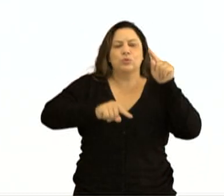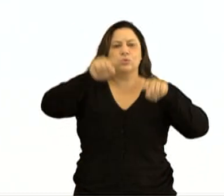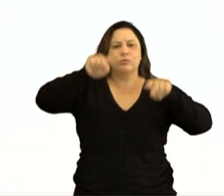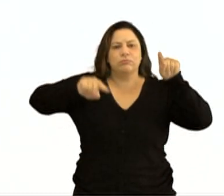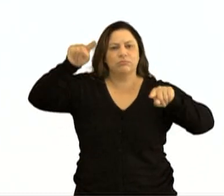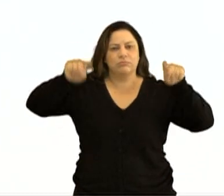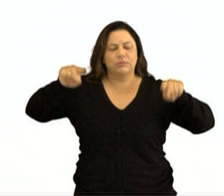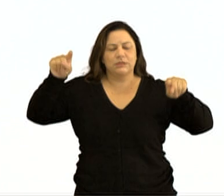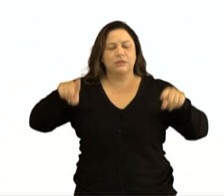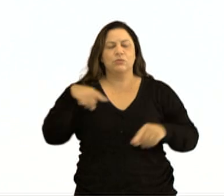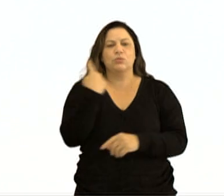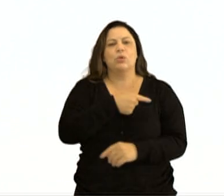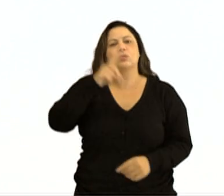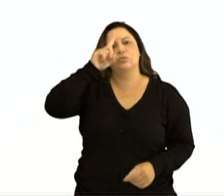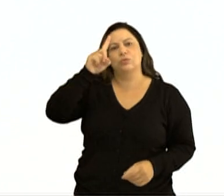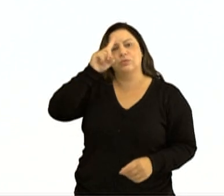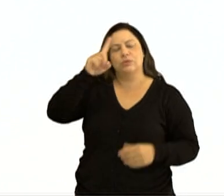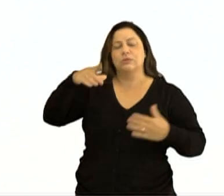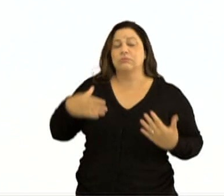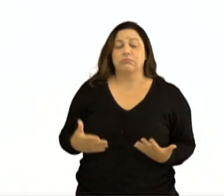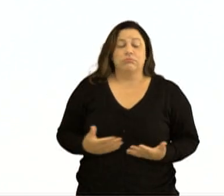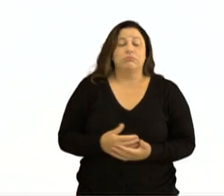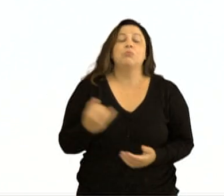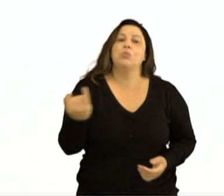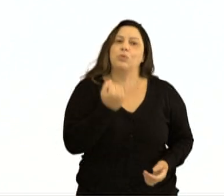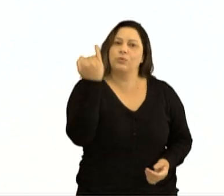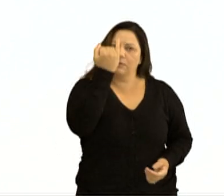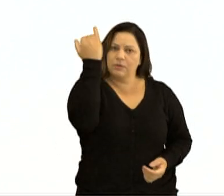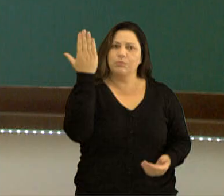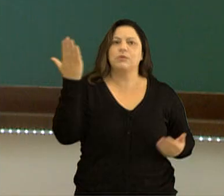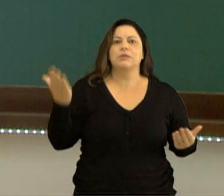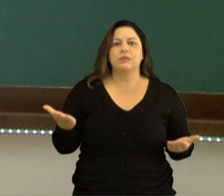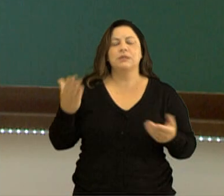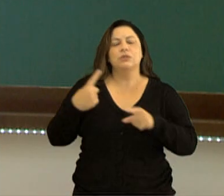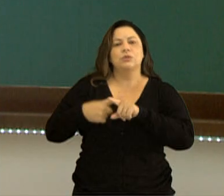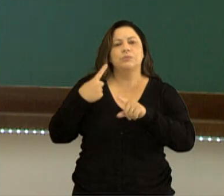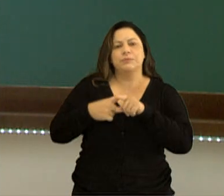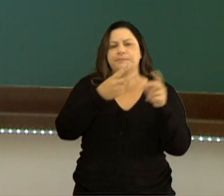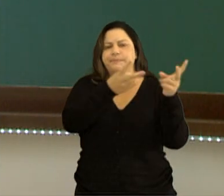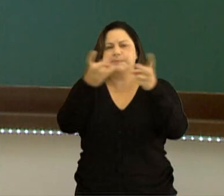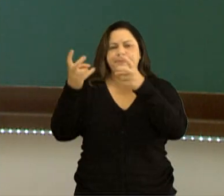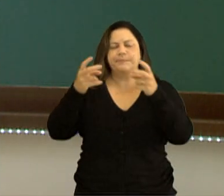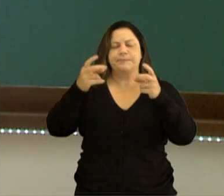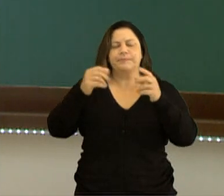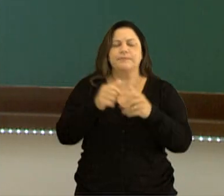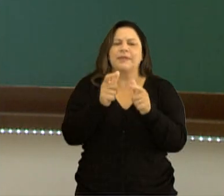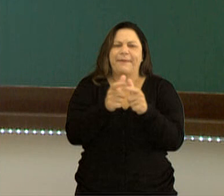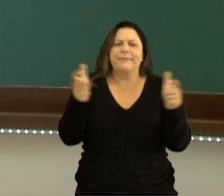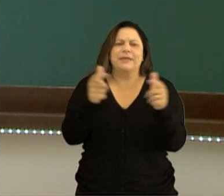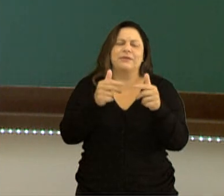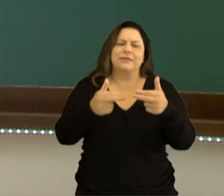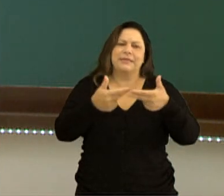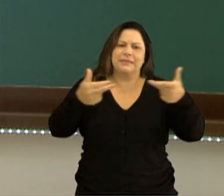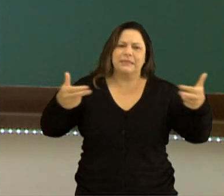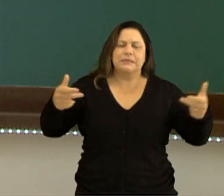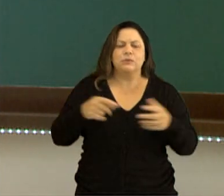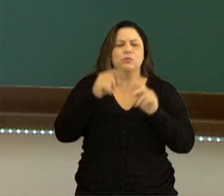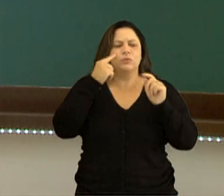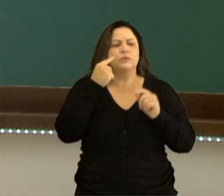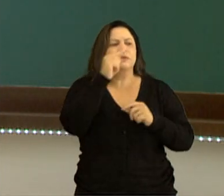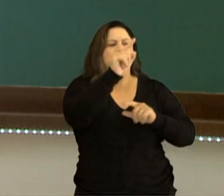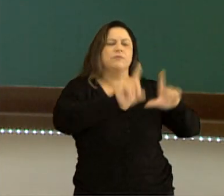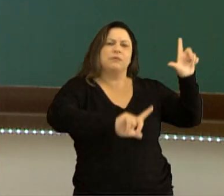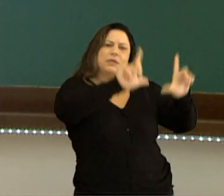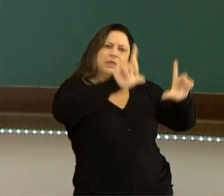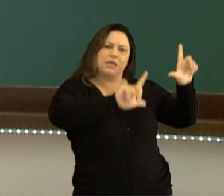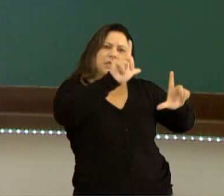estatísticos no nosso cotidiano? Extremamente importante, gente. A gente vê, a maioria das coisas que a gente vê na televisão são